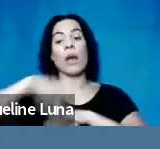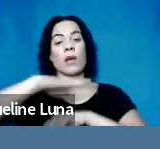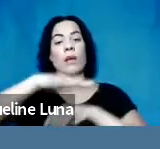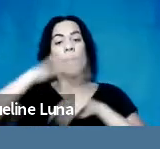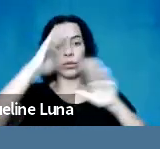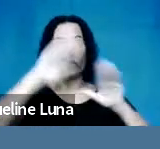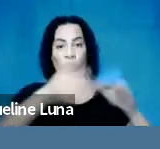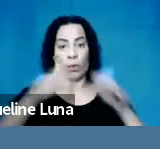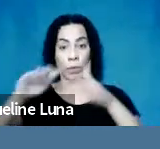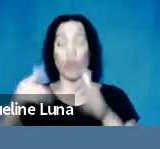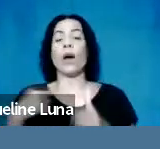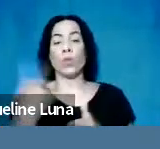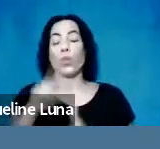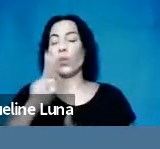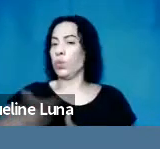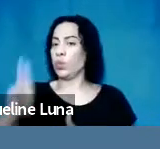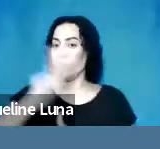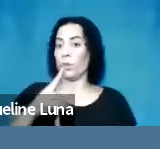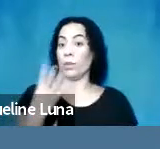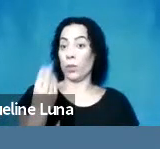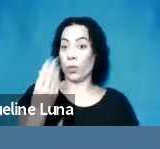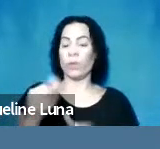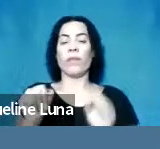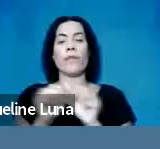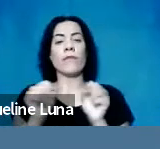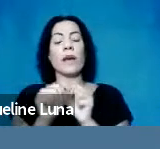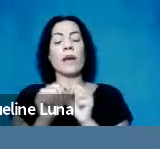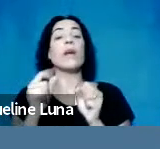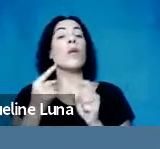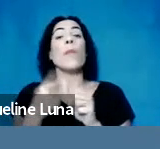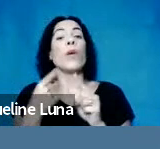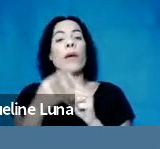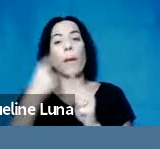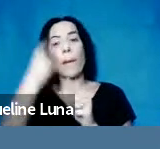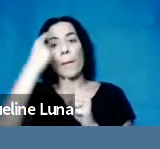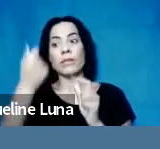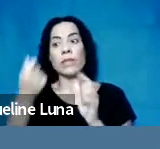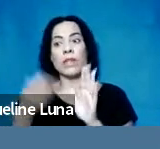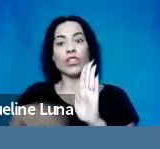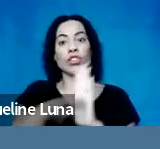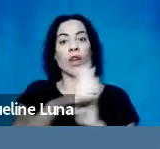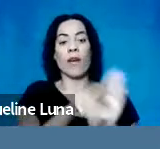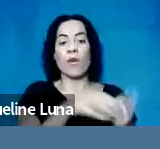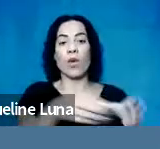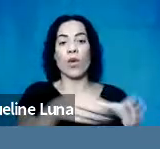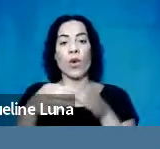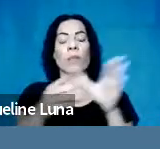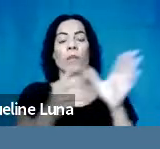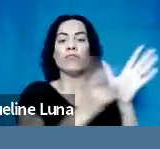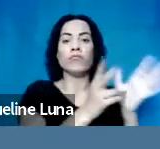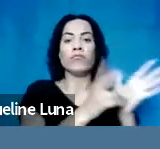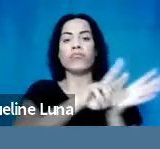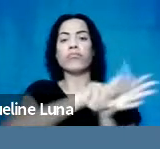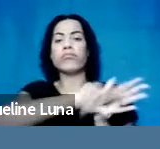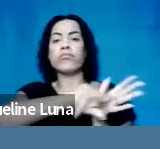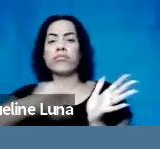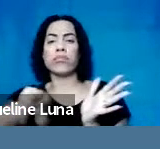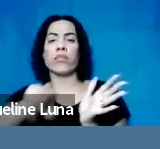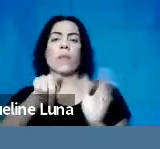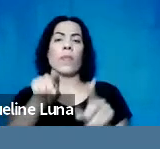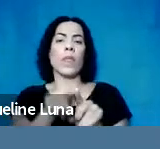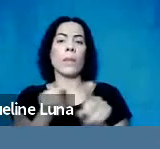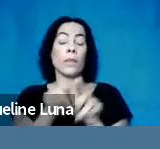gente usou bastante, fazendo chegar esse grupo aos grupos indígenas, aos